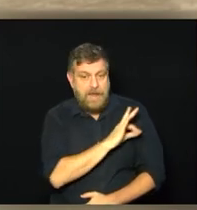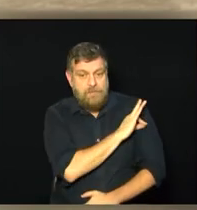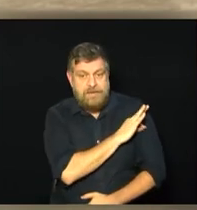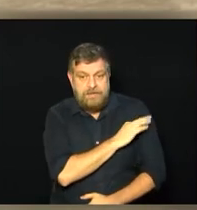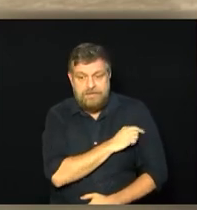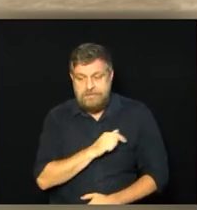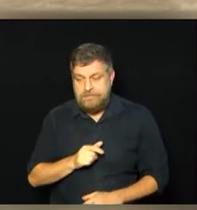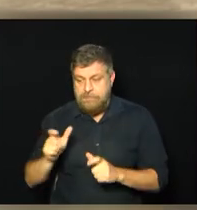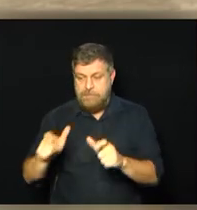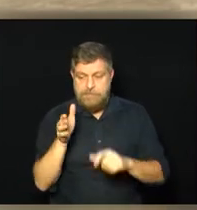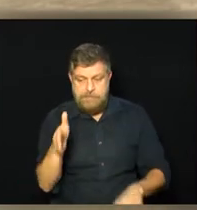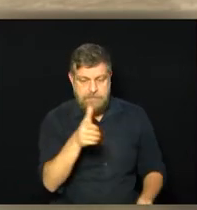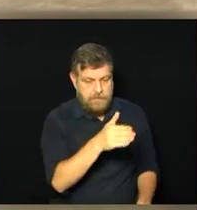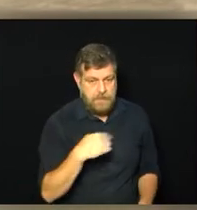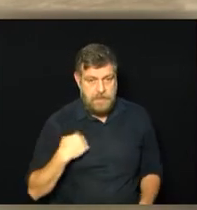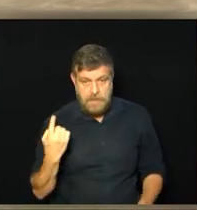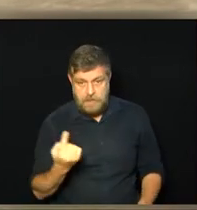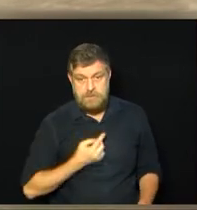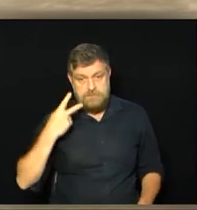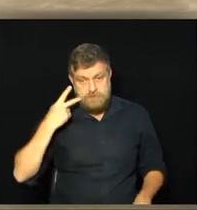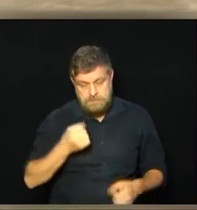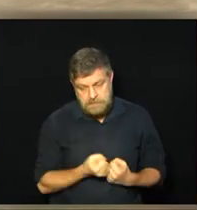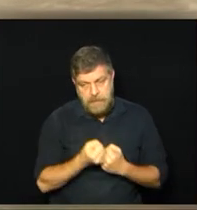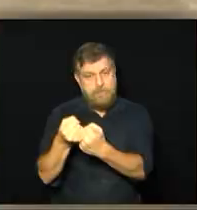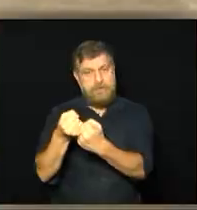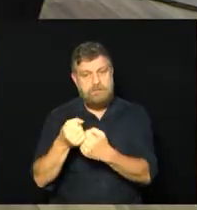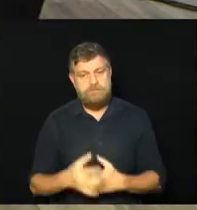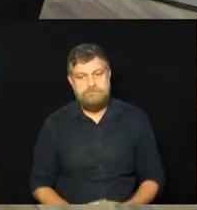mesmo tempo, então nós somos os olhos da Guarda Municipal.